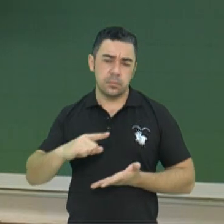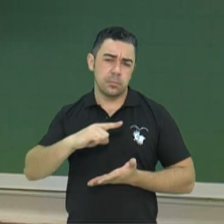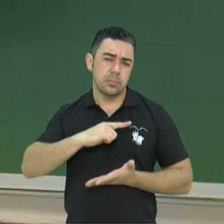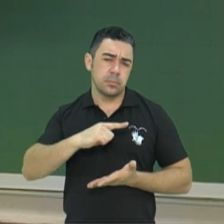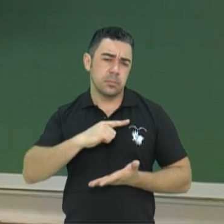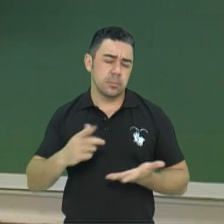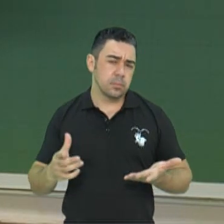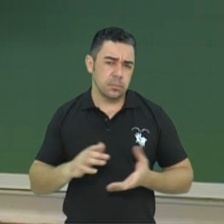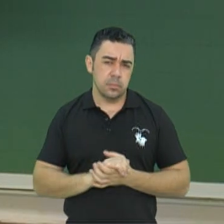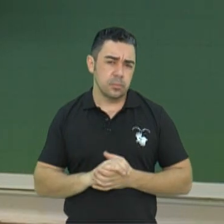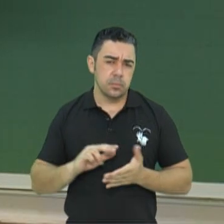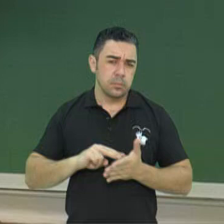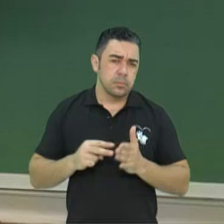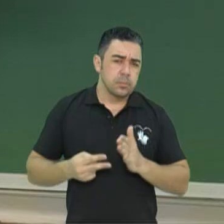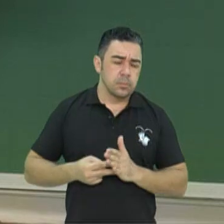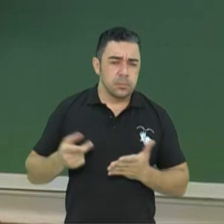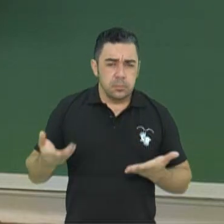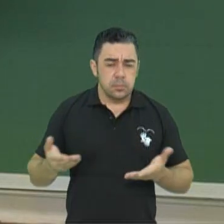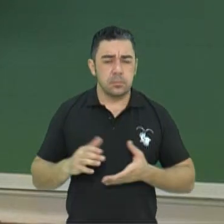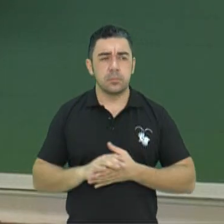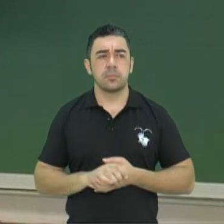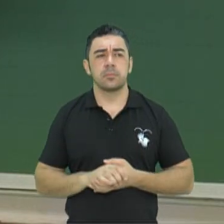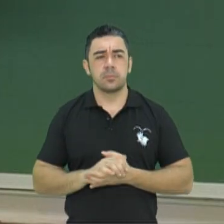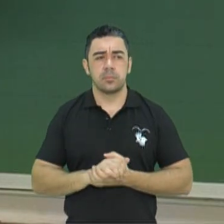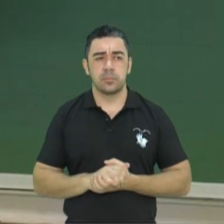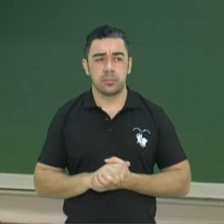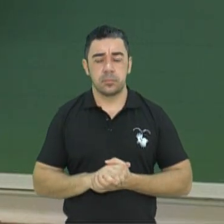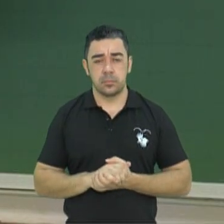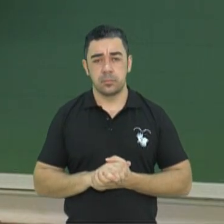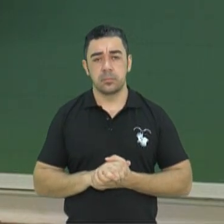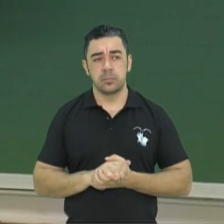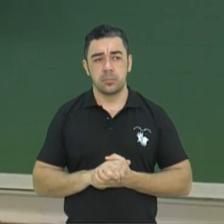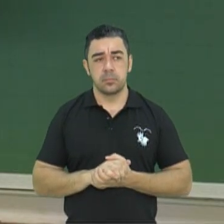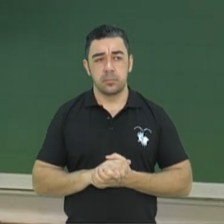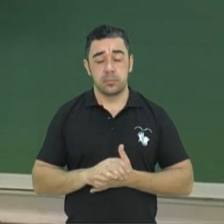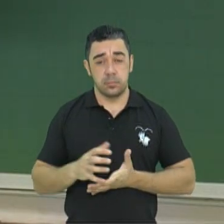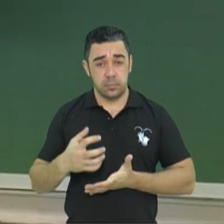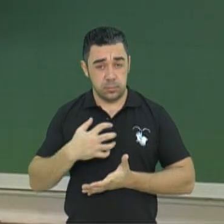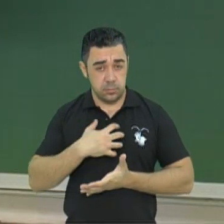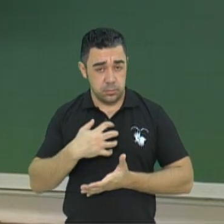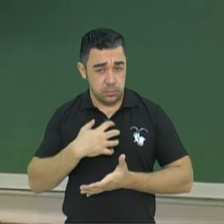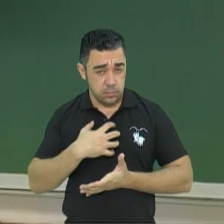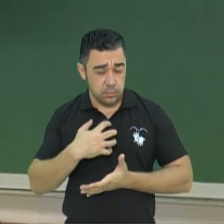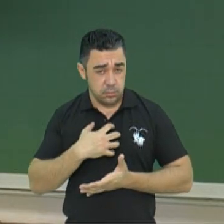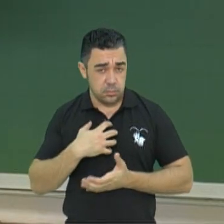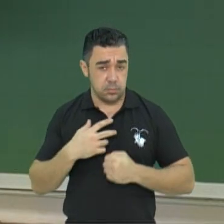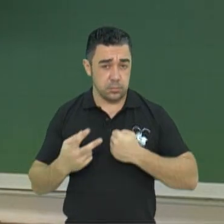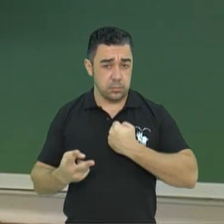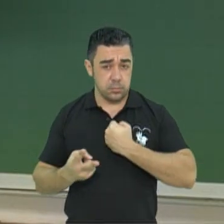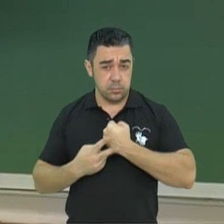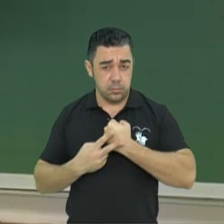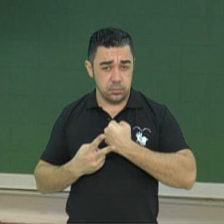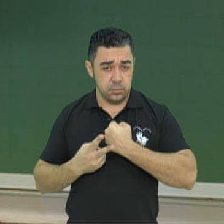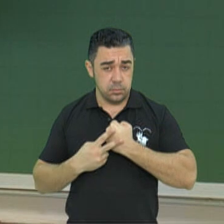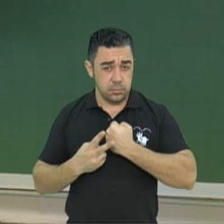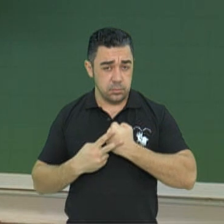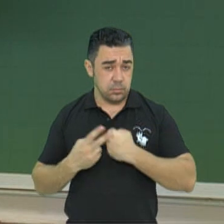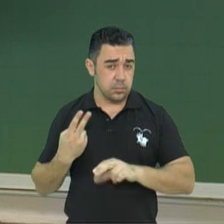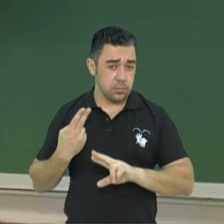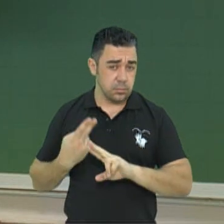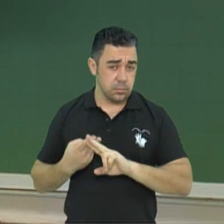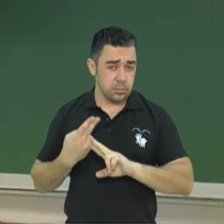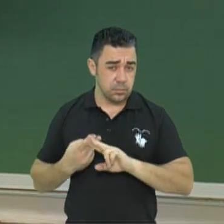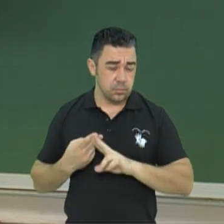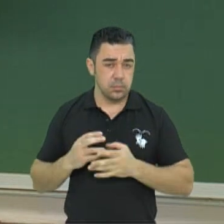Qual classe gramatical? Então, nós temos aqui uma forma verbal utilizada,